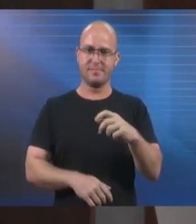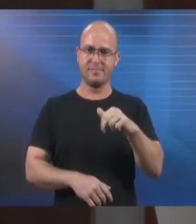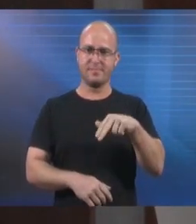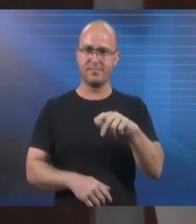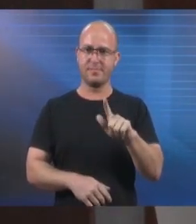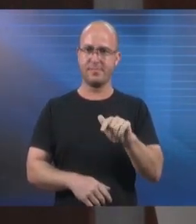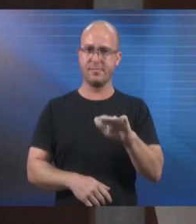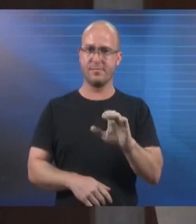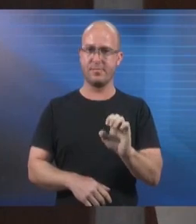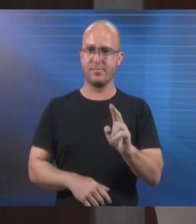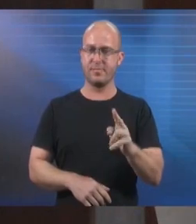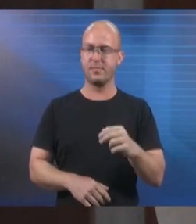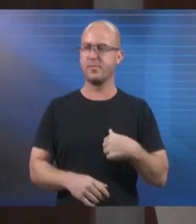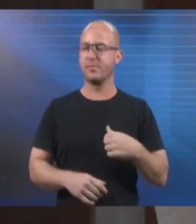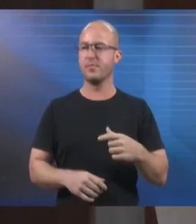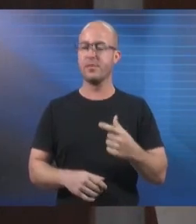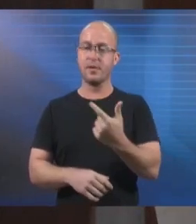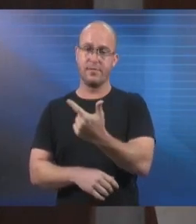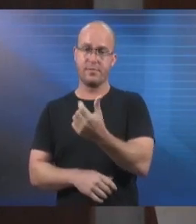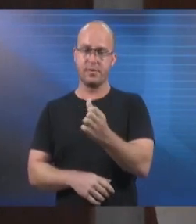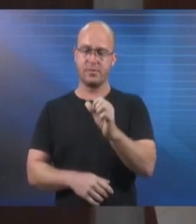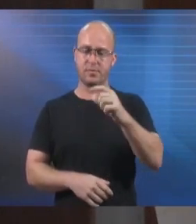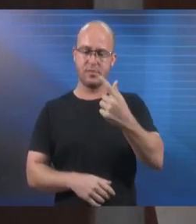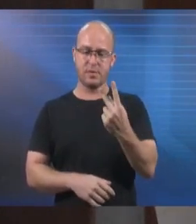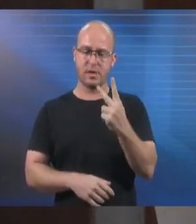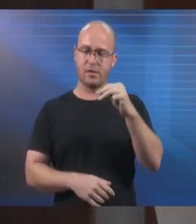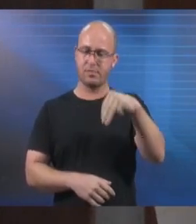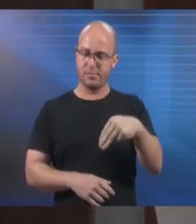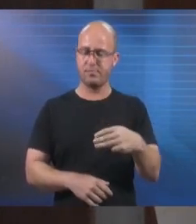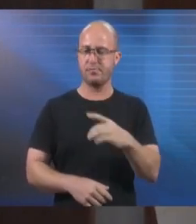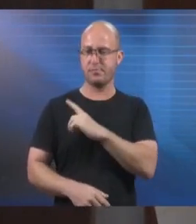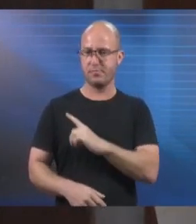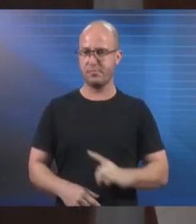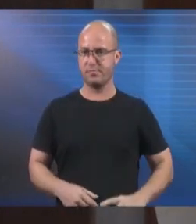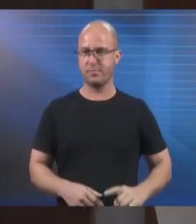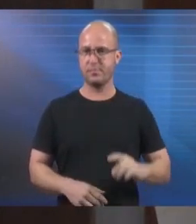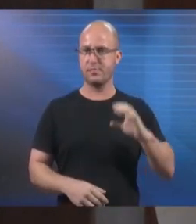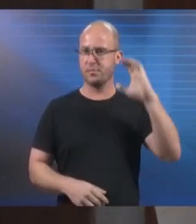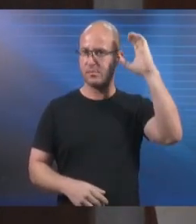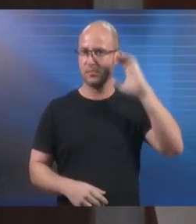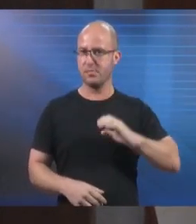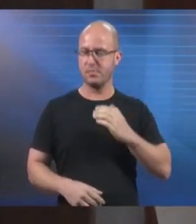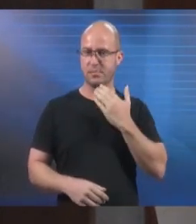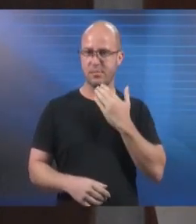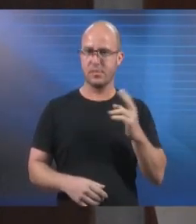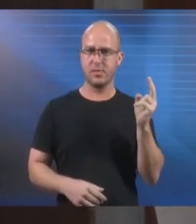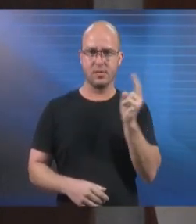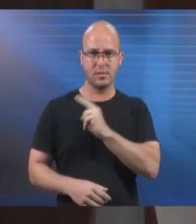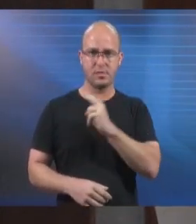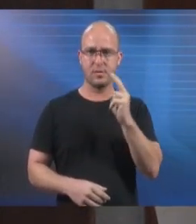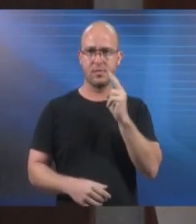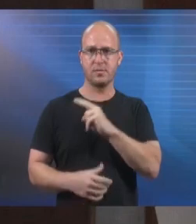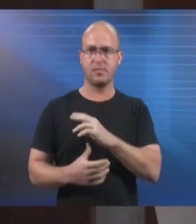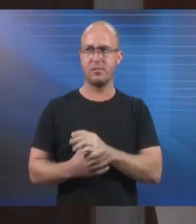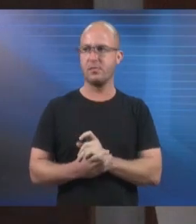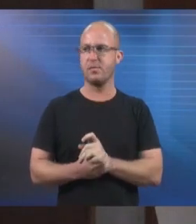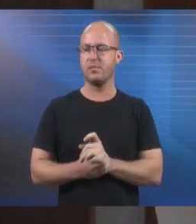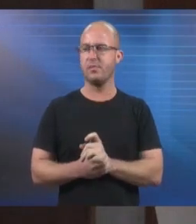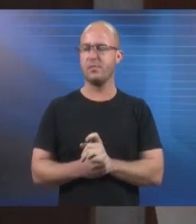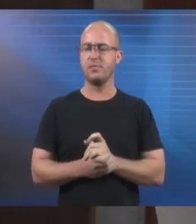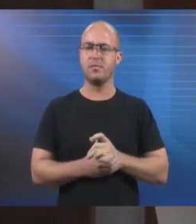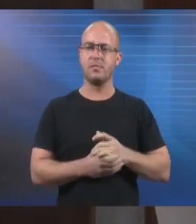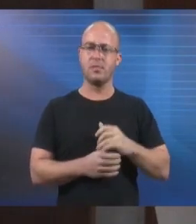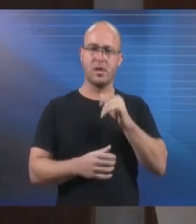município de Alto Rodrigues num trecho de 29 km requerimento deputada Cristiane Dantas solicita com urgência que seja feita a extensão da rede de